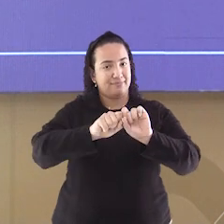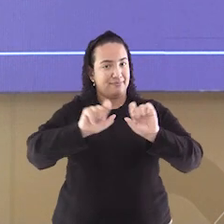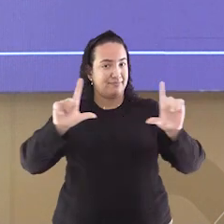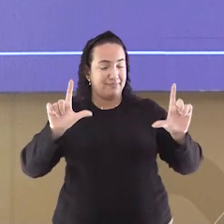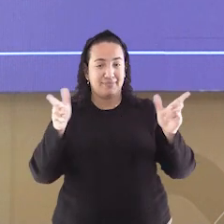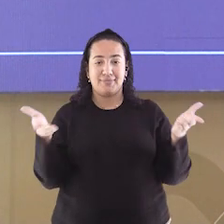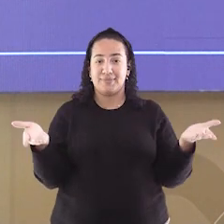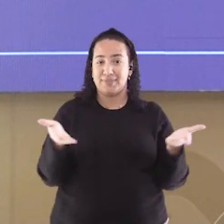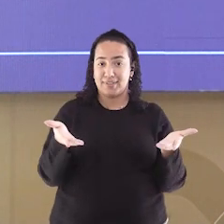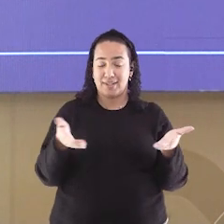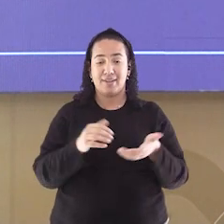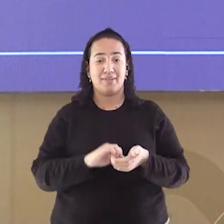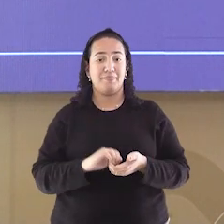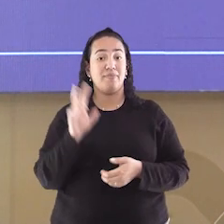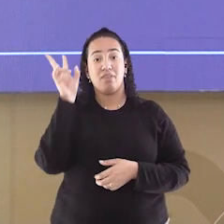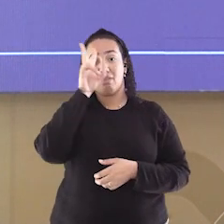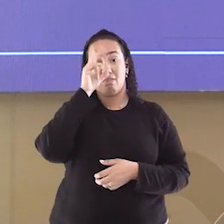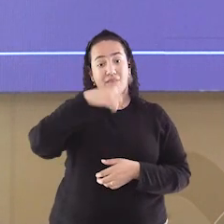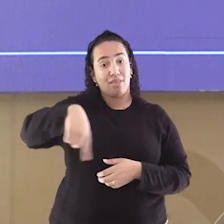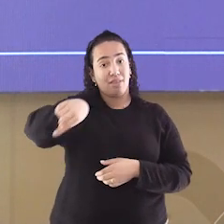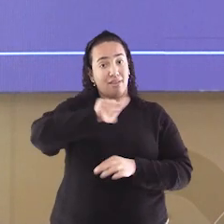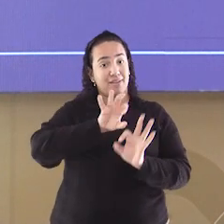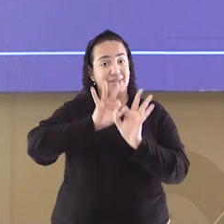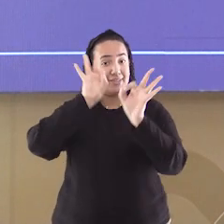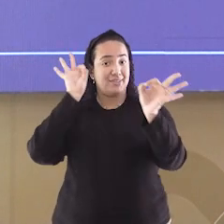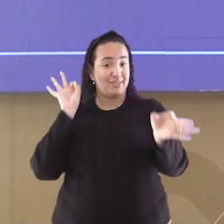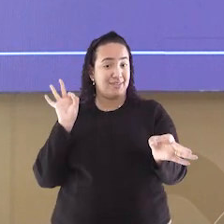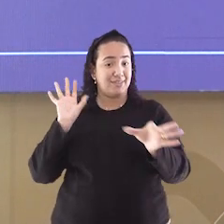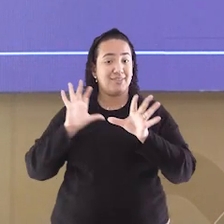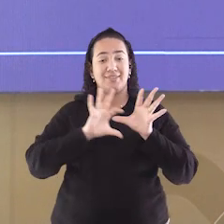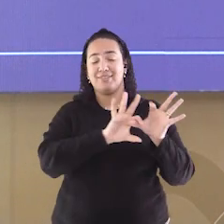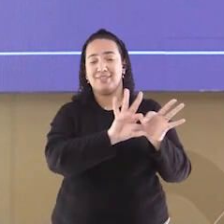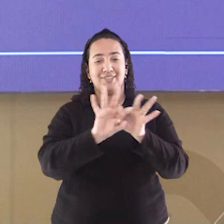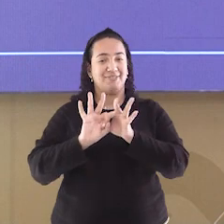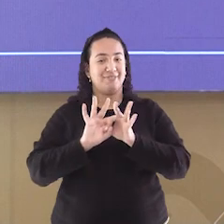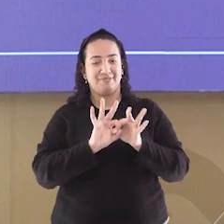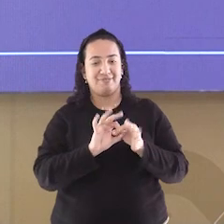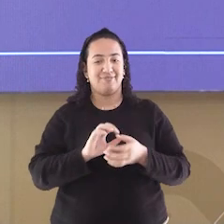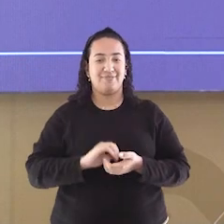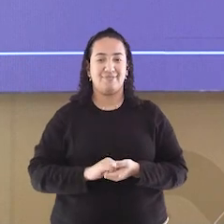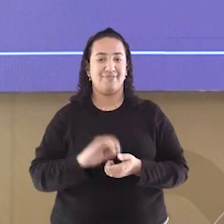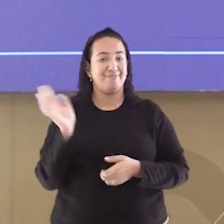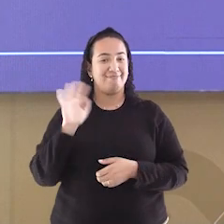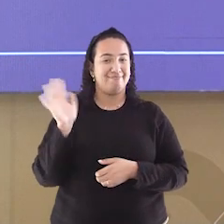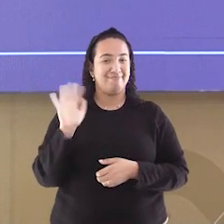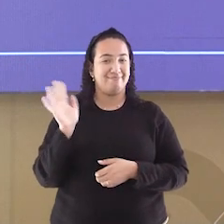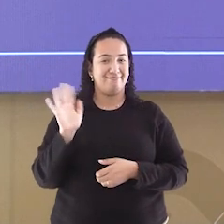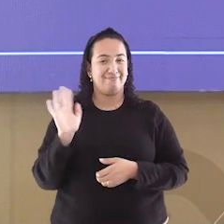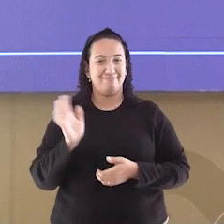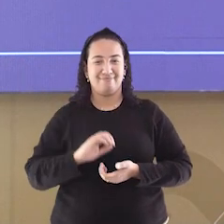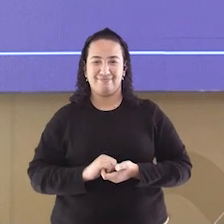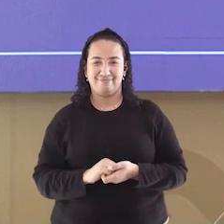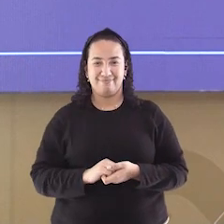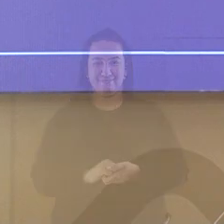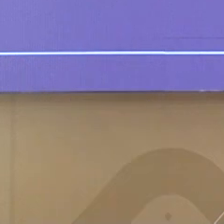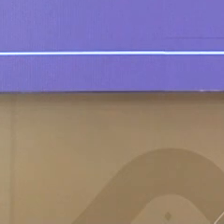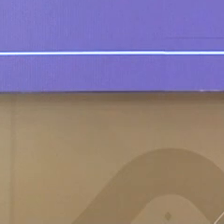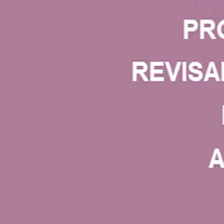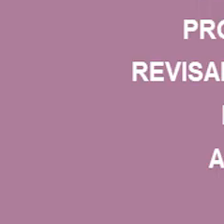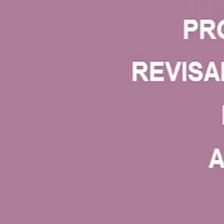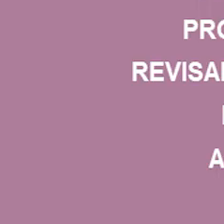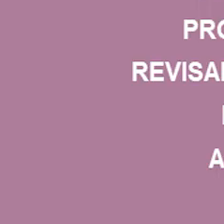tela. E não esqueçam, mesmo distantes, estamos juntos. Até a próxima!